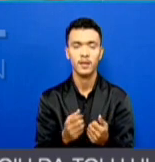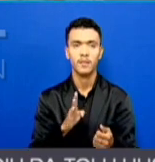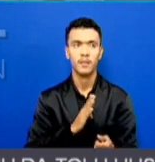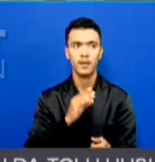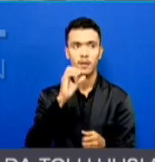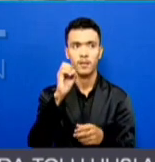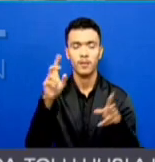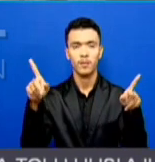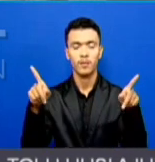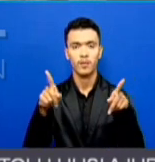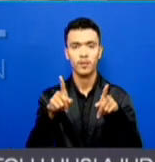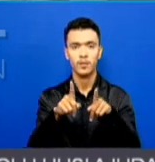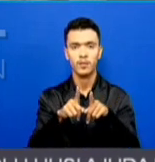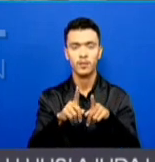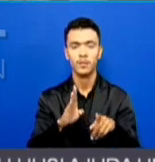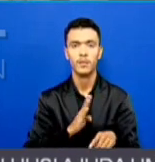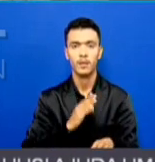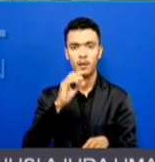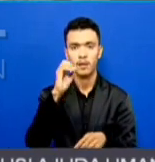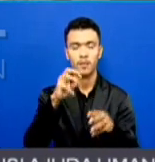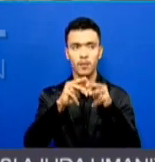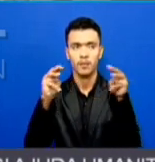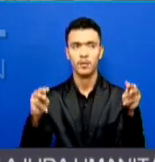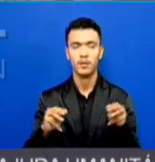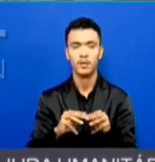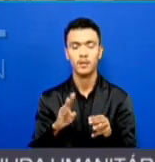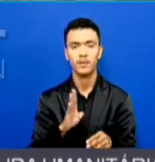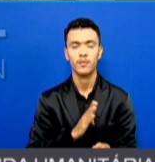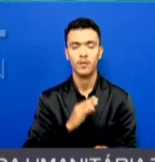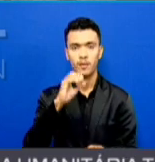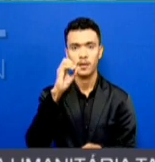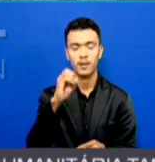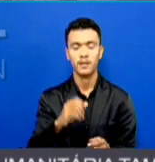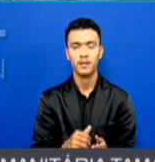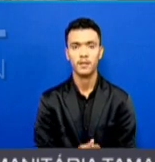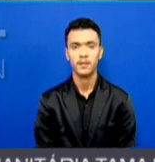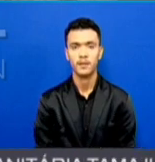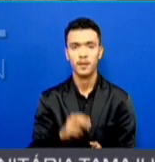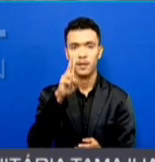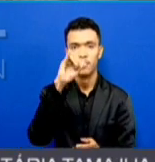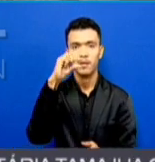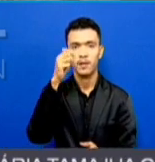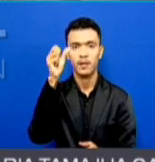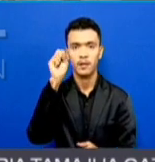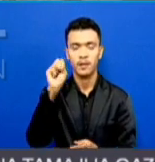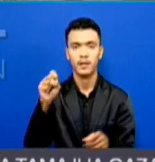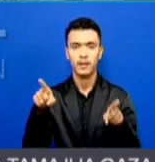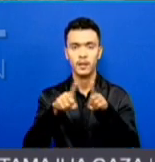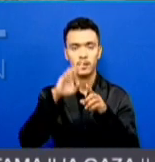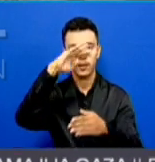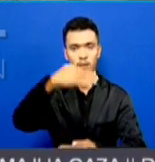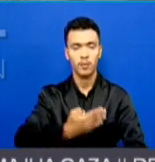Balibo posto administrativo Balibo município Bobonaro Vegas nudar uamba